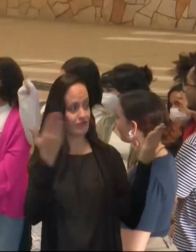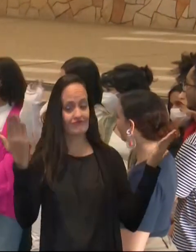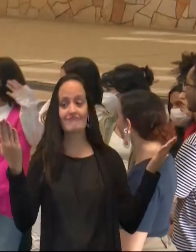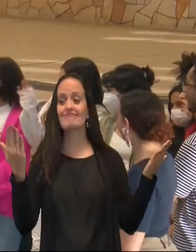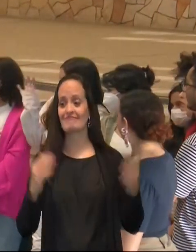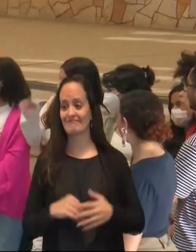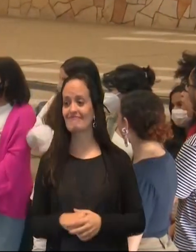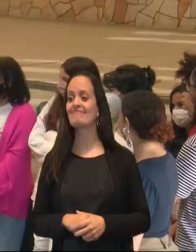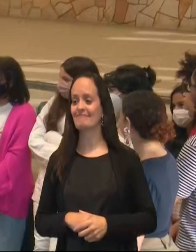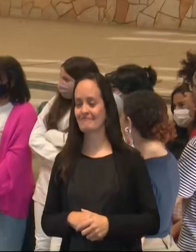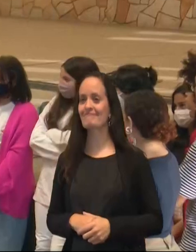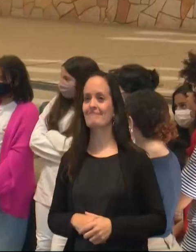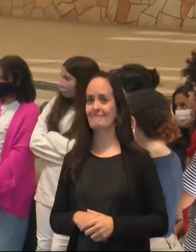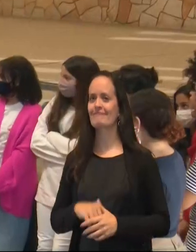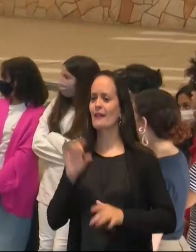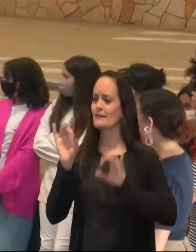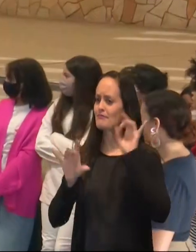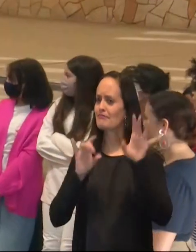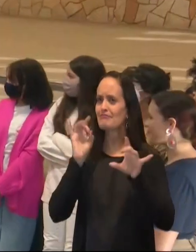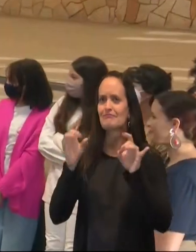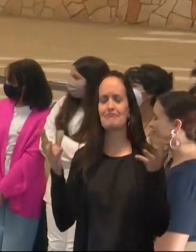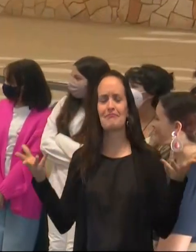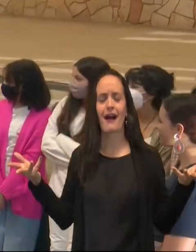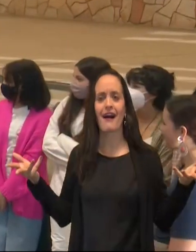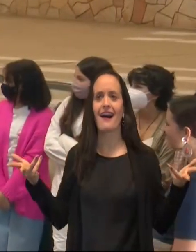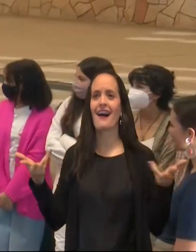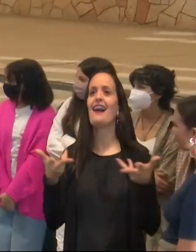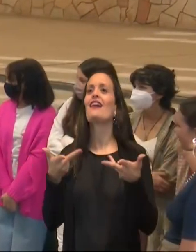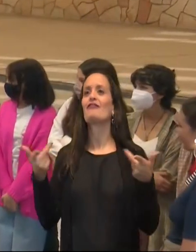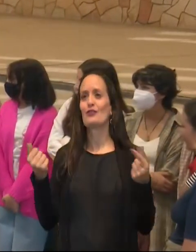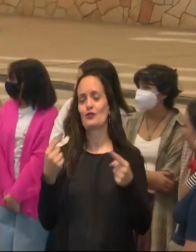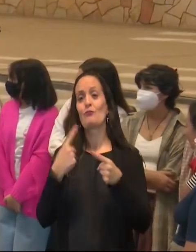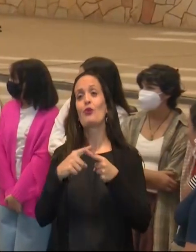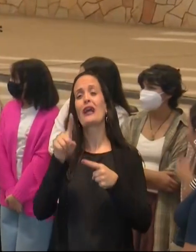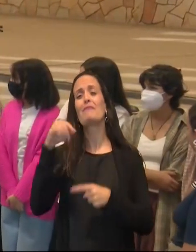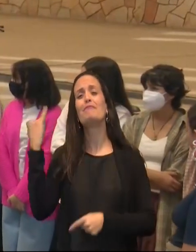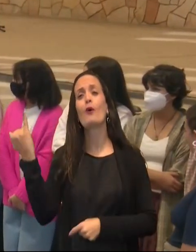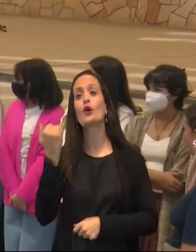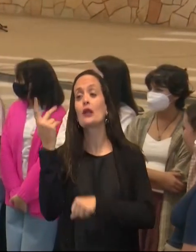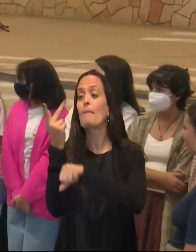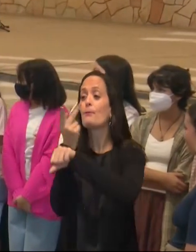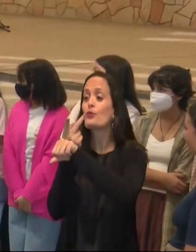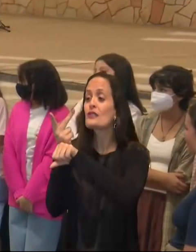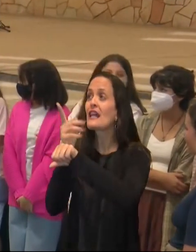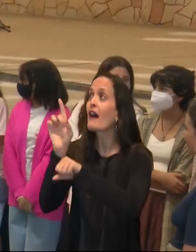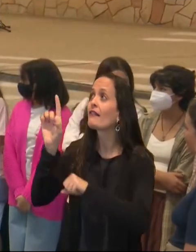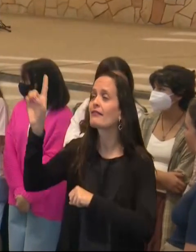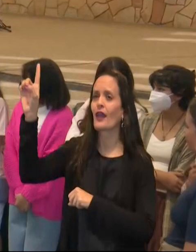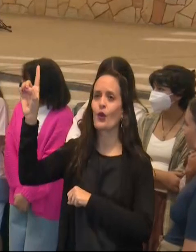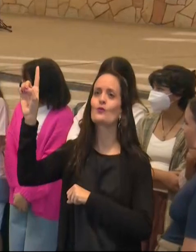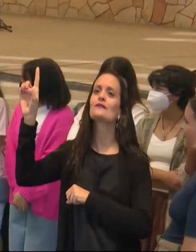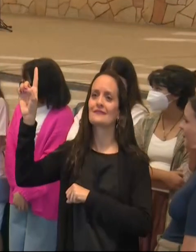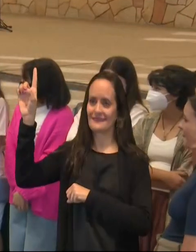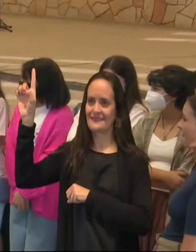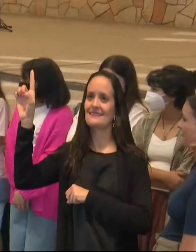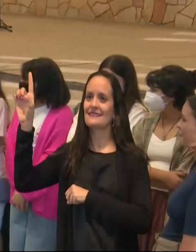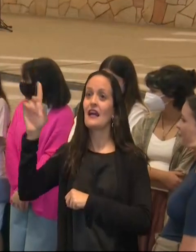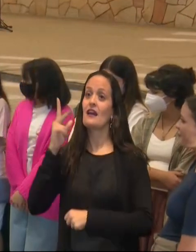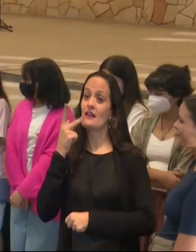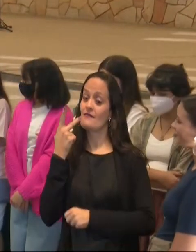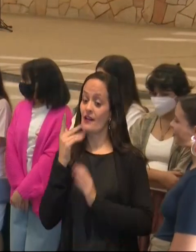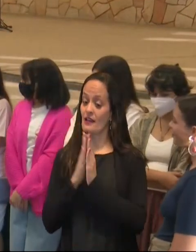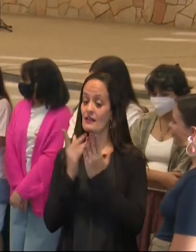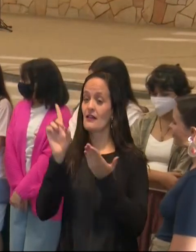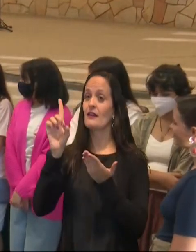melhor, mais precioso do que buscar a presença de Deus. E a palavra de Deus, Eclesiastes capítulo 12, diz: lembra-te do